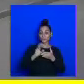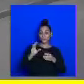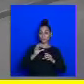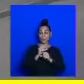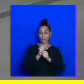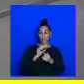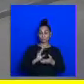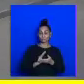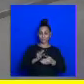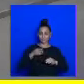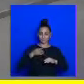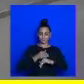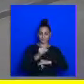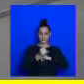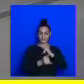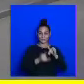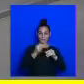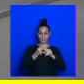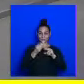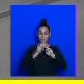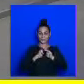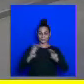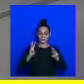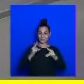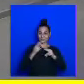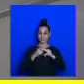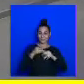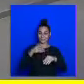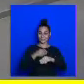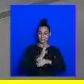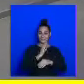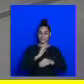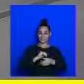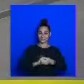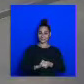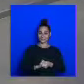prêmio está acumulado acessando loterias.caixa.gov.br.